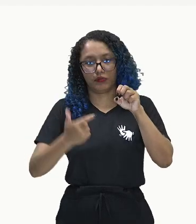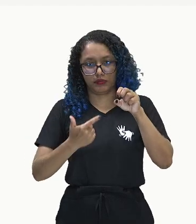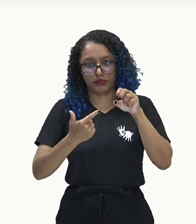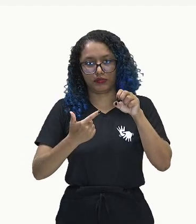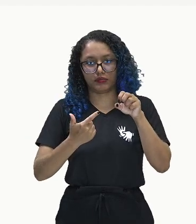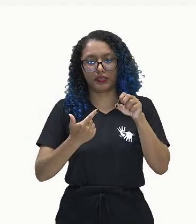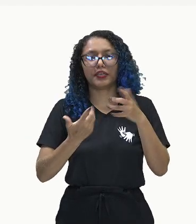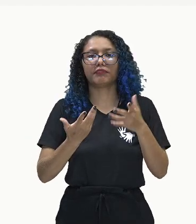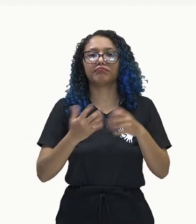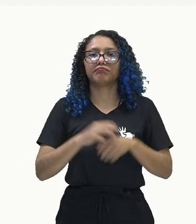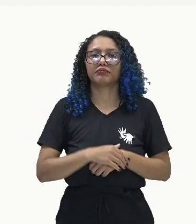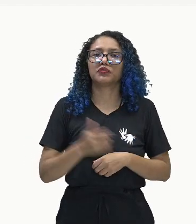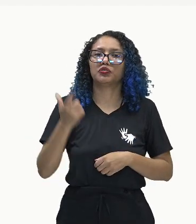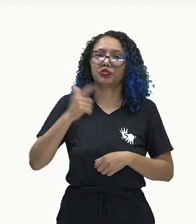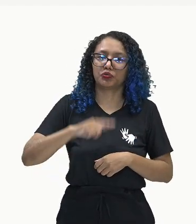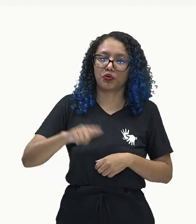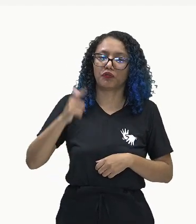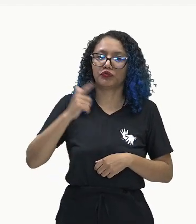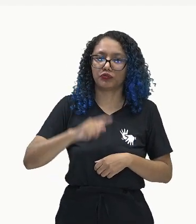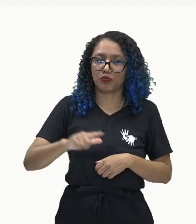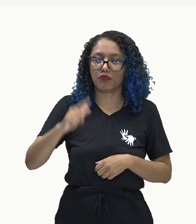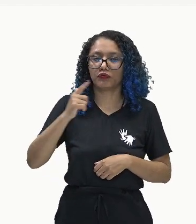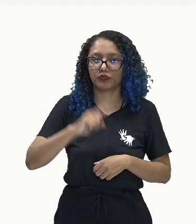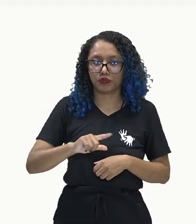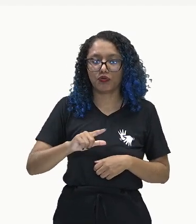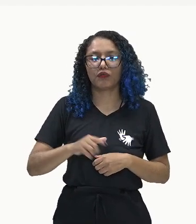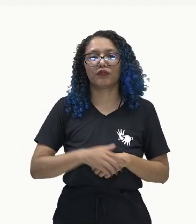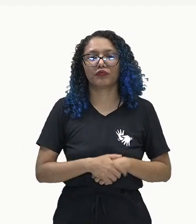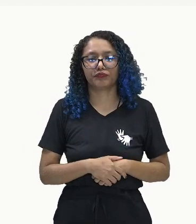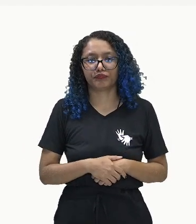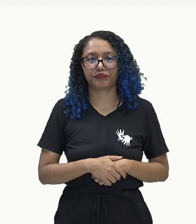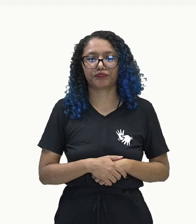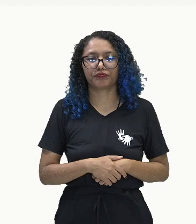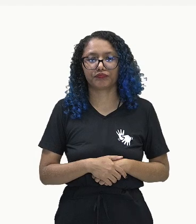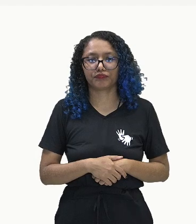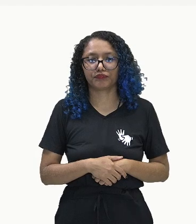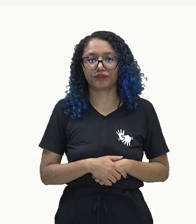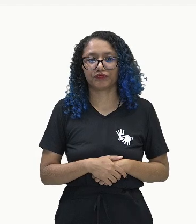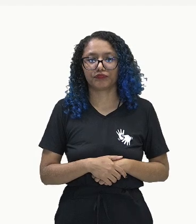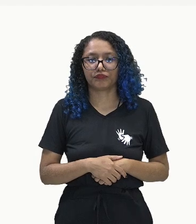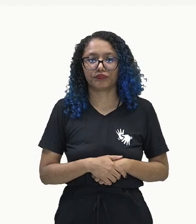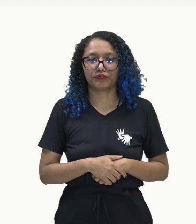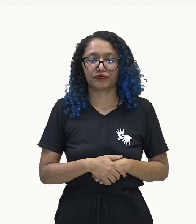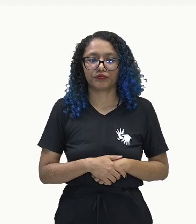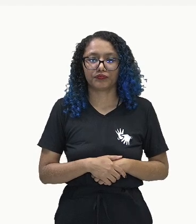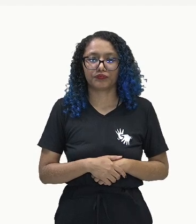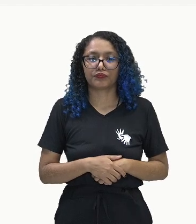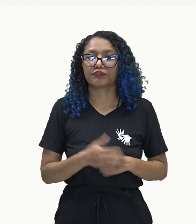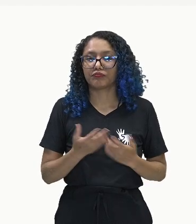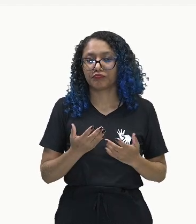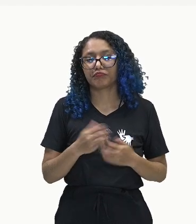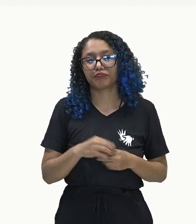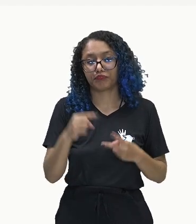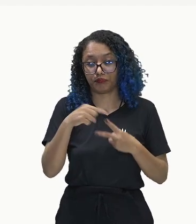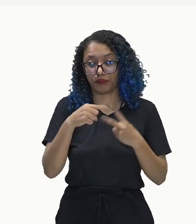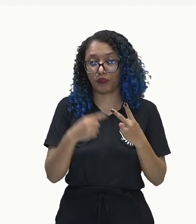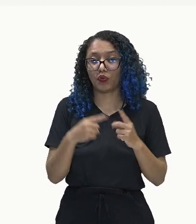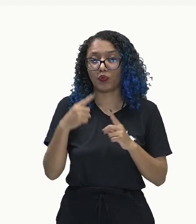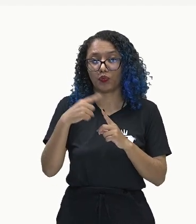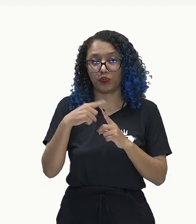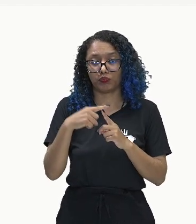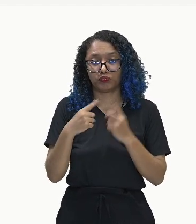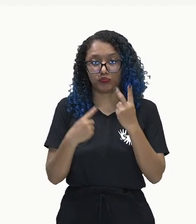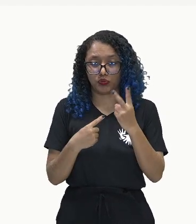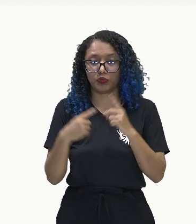um movimento contínuo dessa circulação, que nós estamos vendo aí, ó, a pequena e a grande